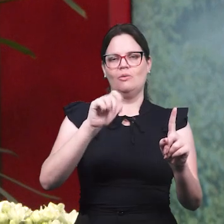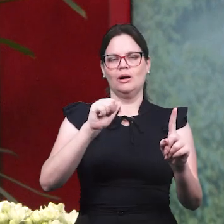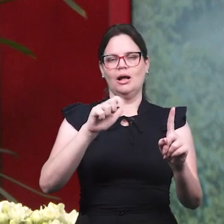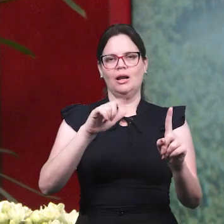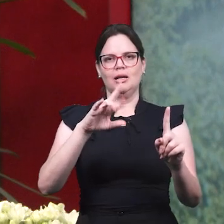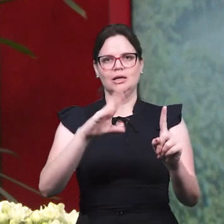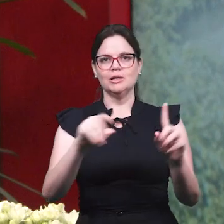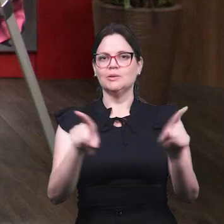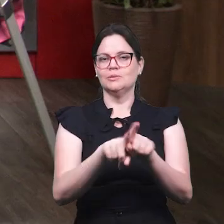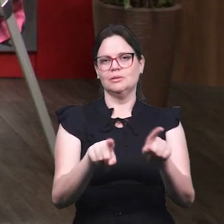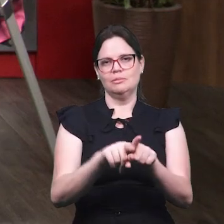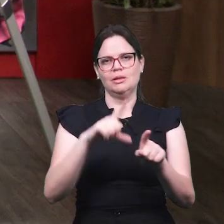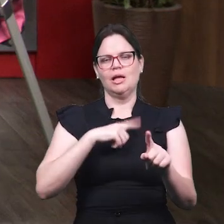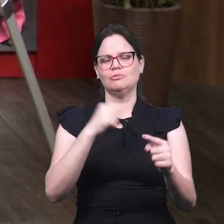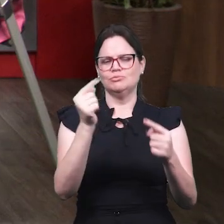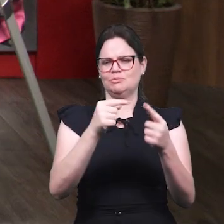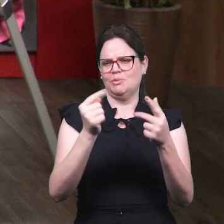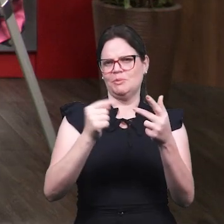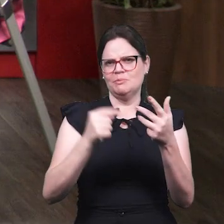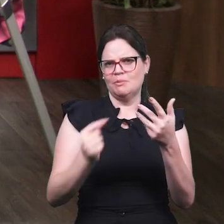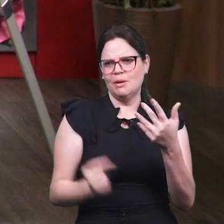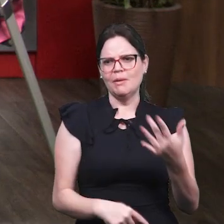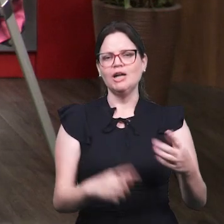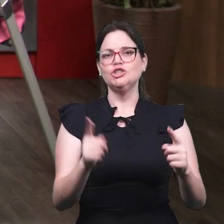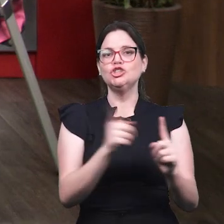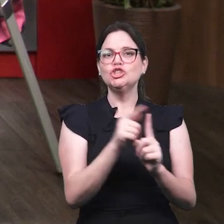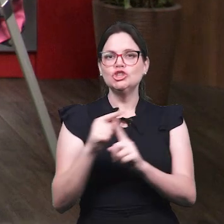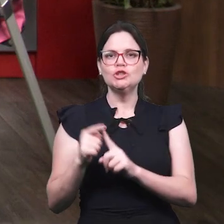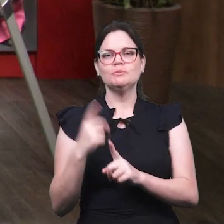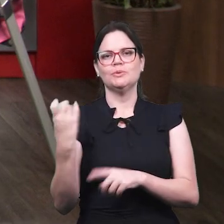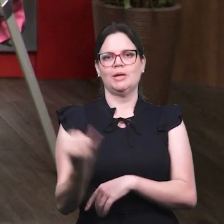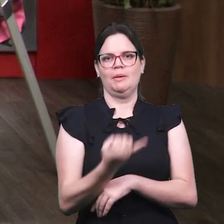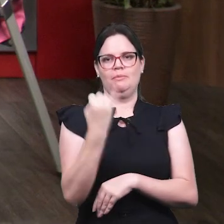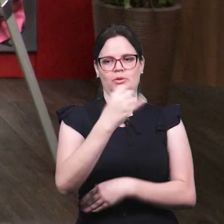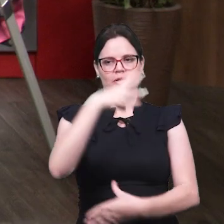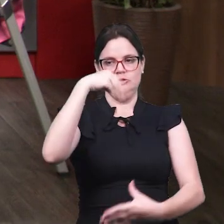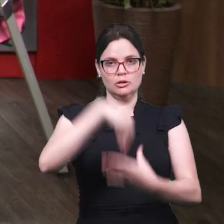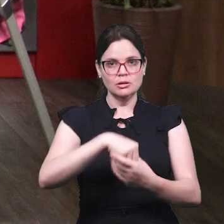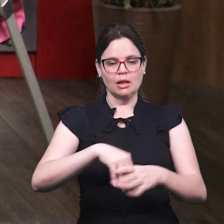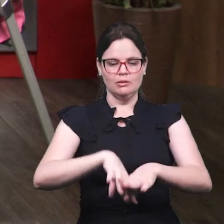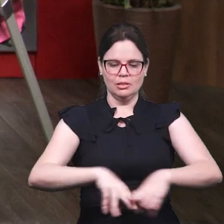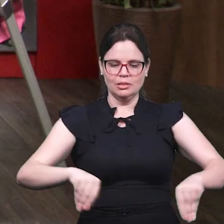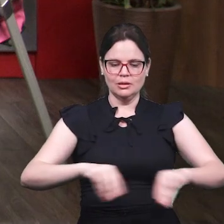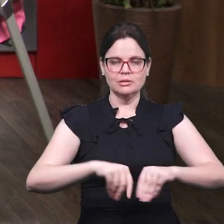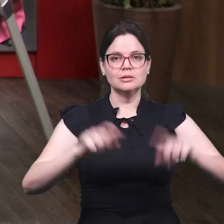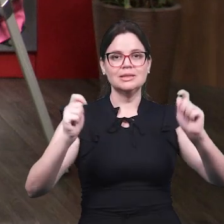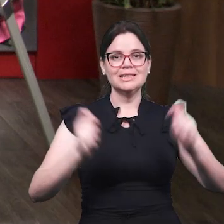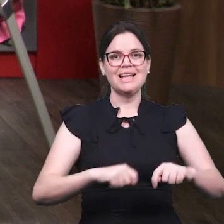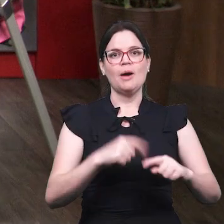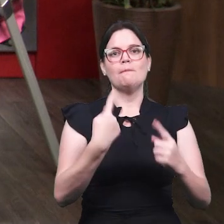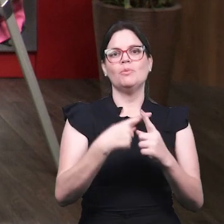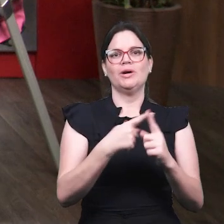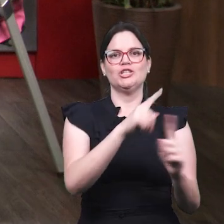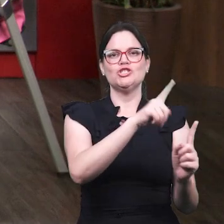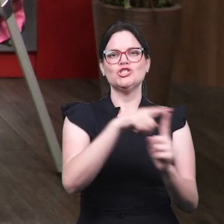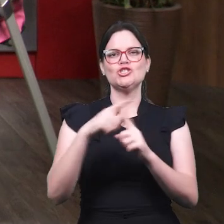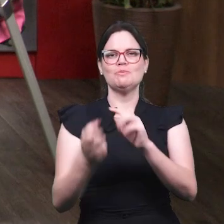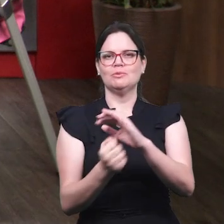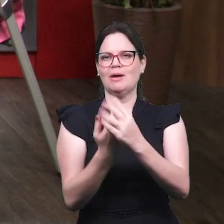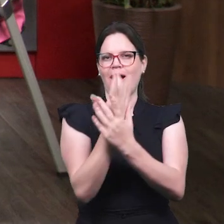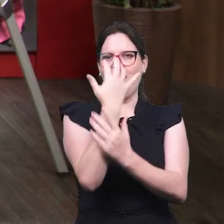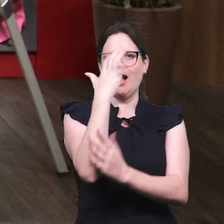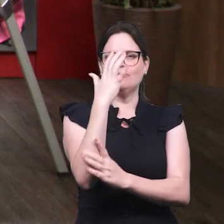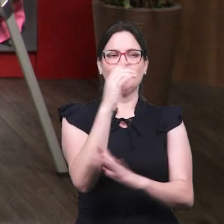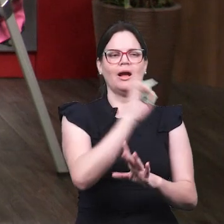como cálcio, magnésio, potássio, que são importantes no desenvolvimento de muitos tipos de plantas.